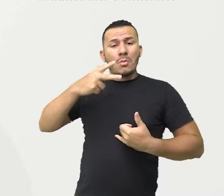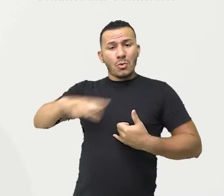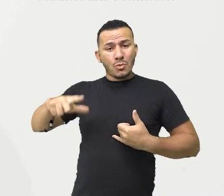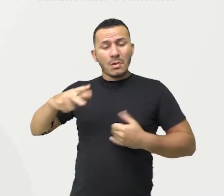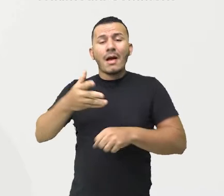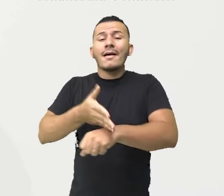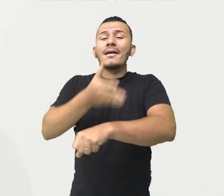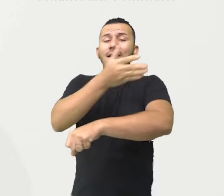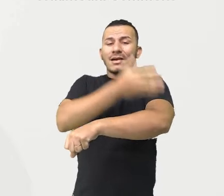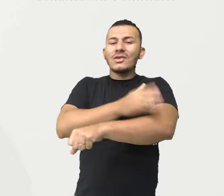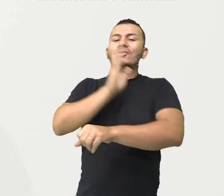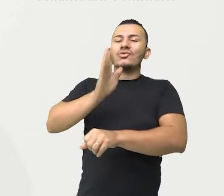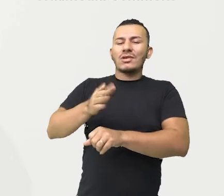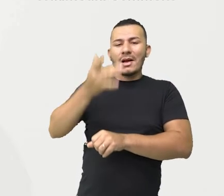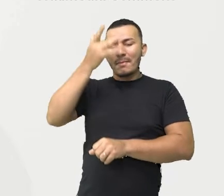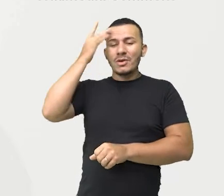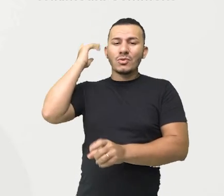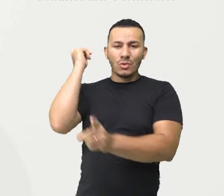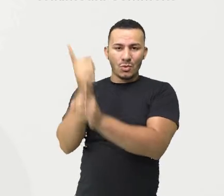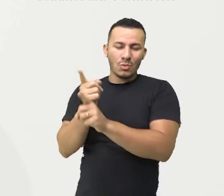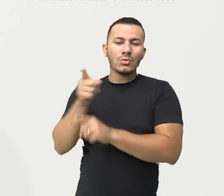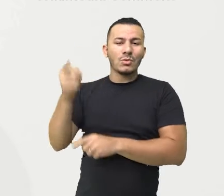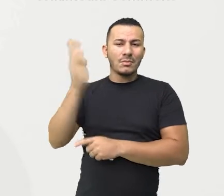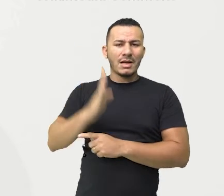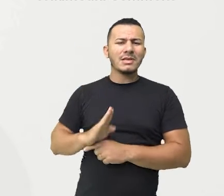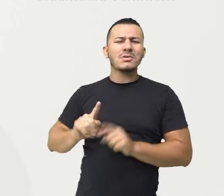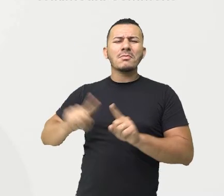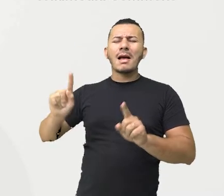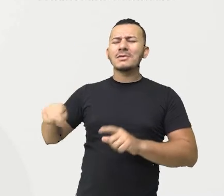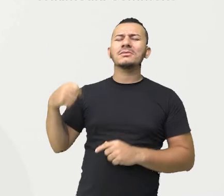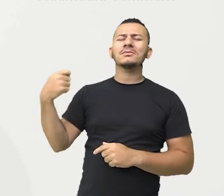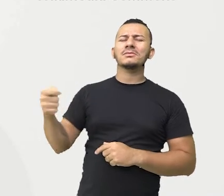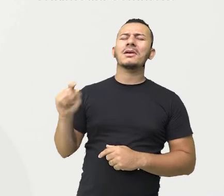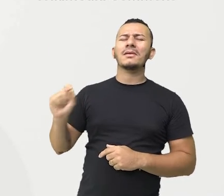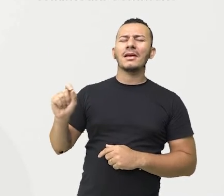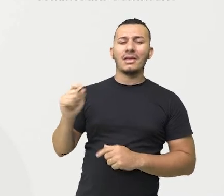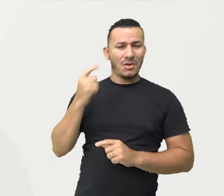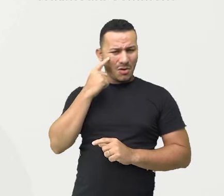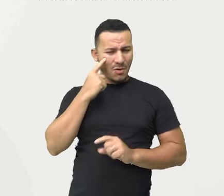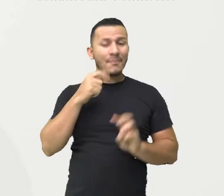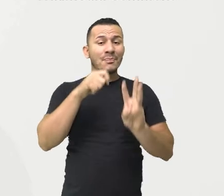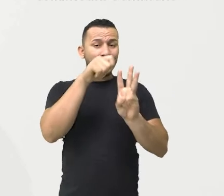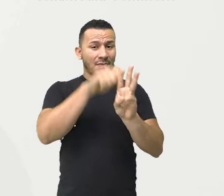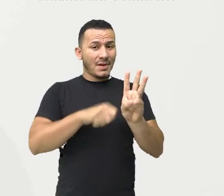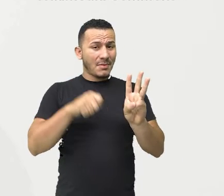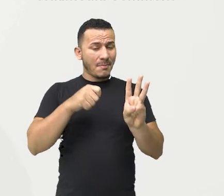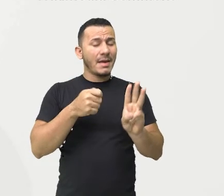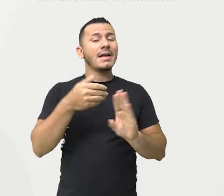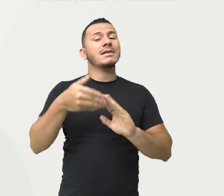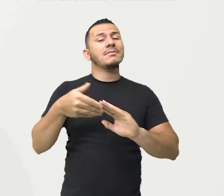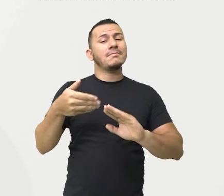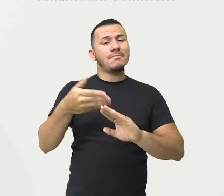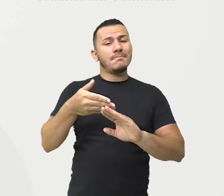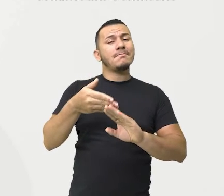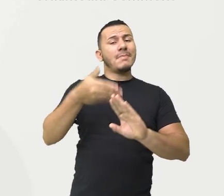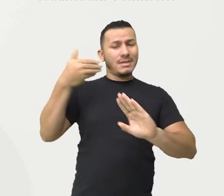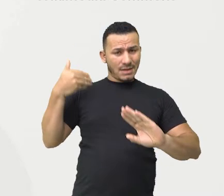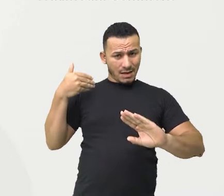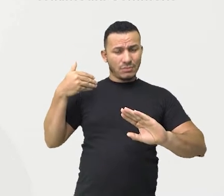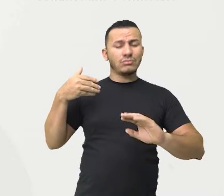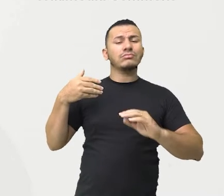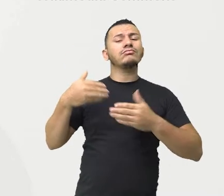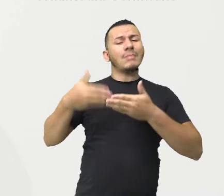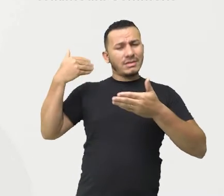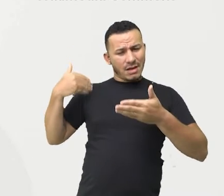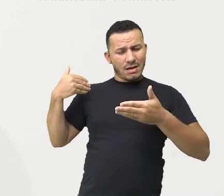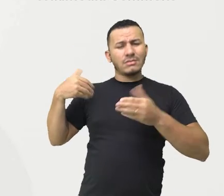Quem? Como foi isso? Vamos ver? 3 meses antes do descobrimento oficial,